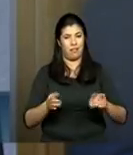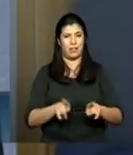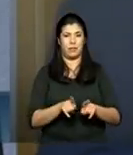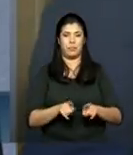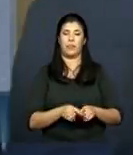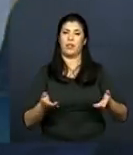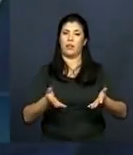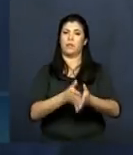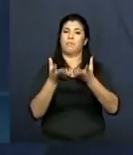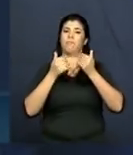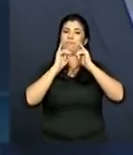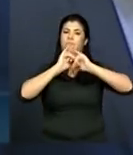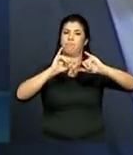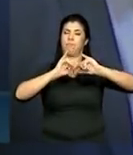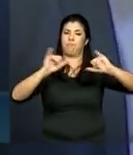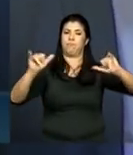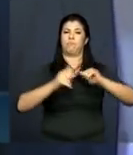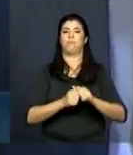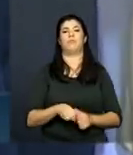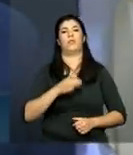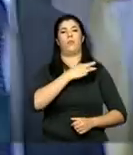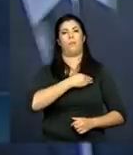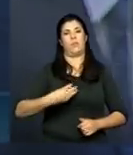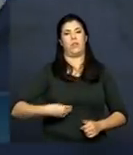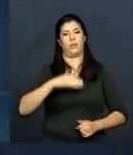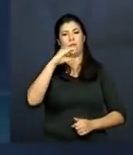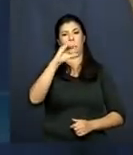ministro de Estado da Educação, Cid Gomes.